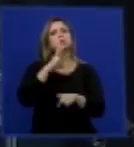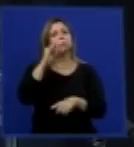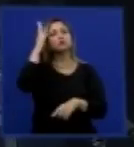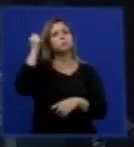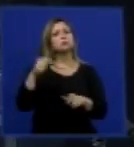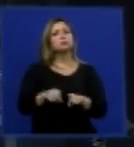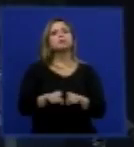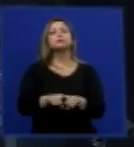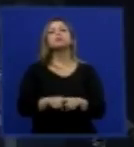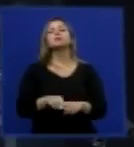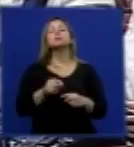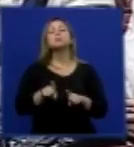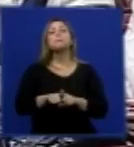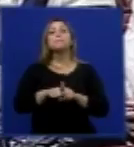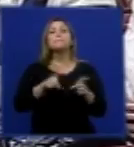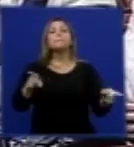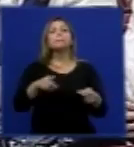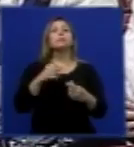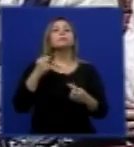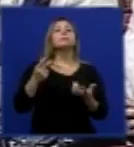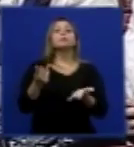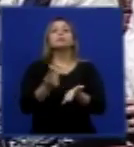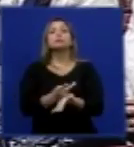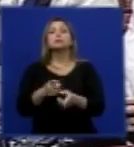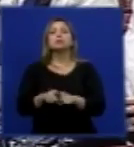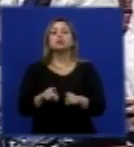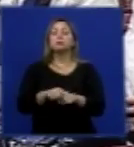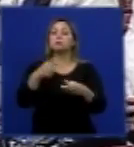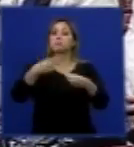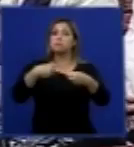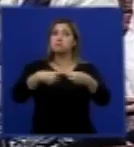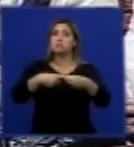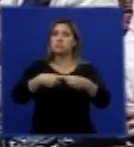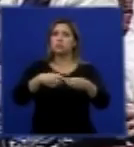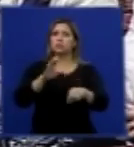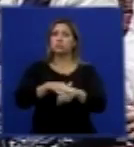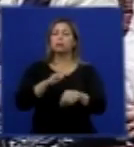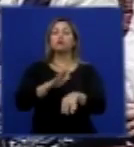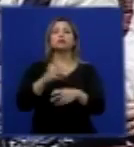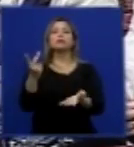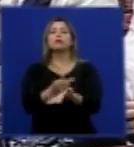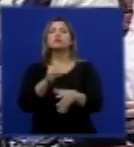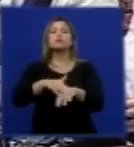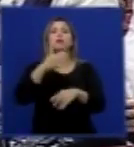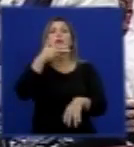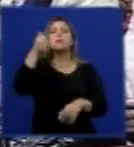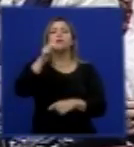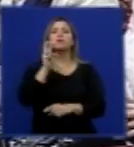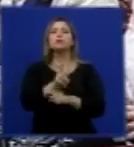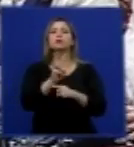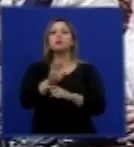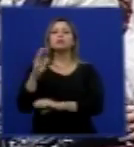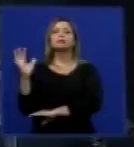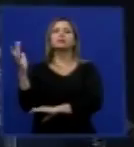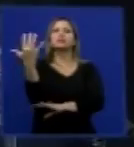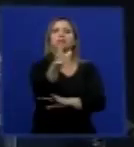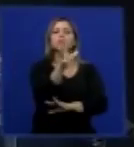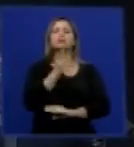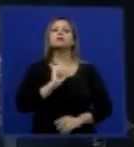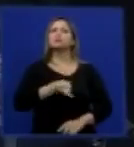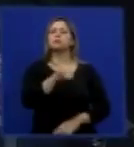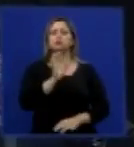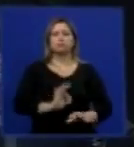sobre maneira a realização que a nossa cidade teve de melhor na questão ambiental foi exatamente a